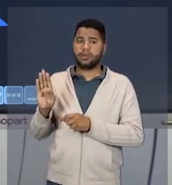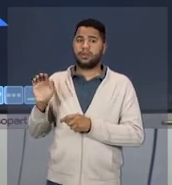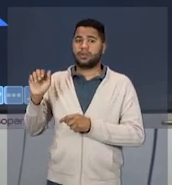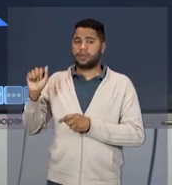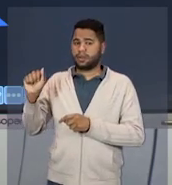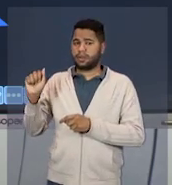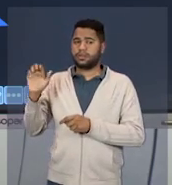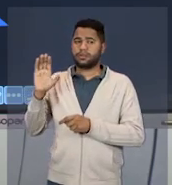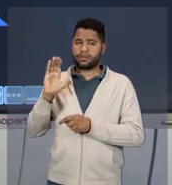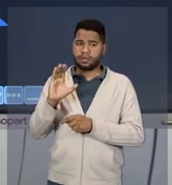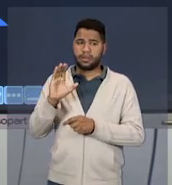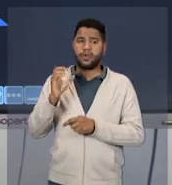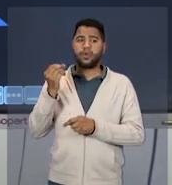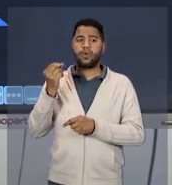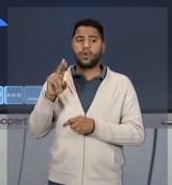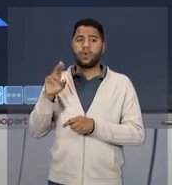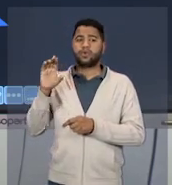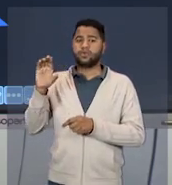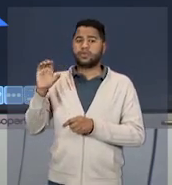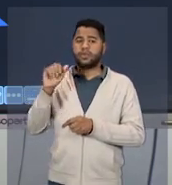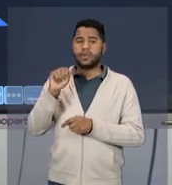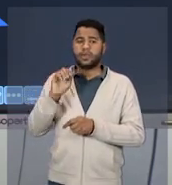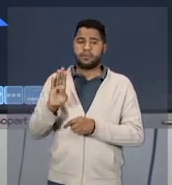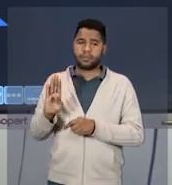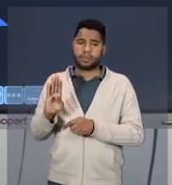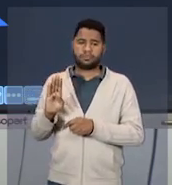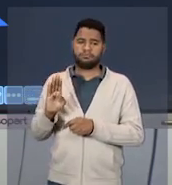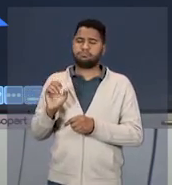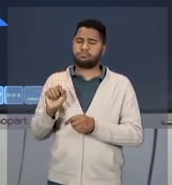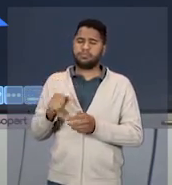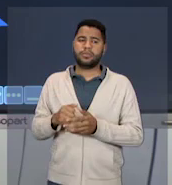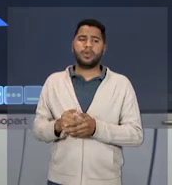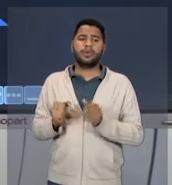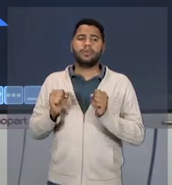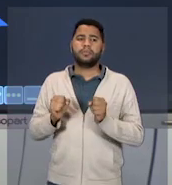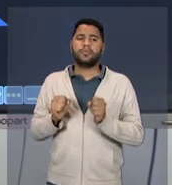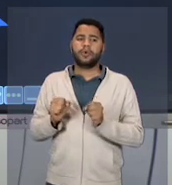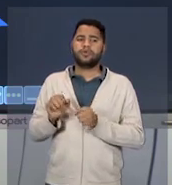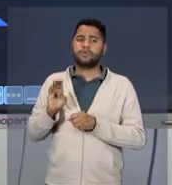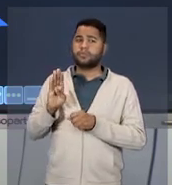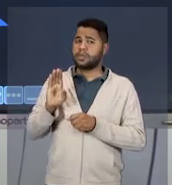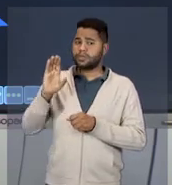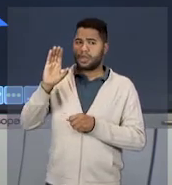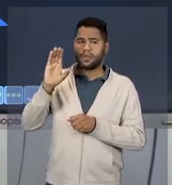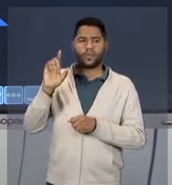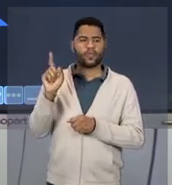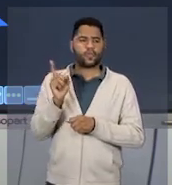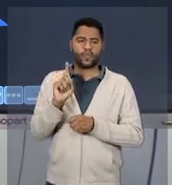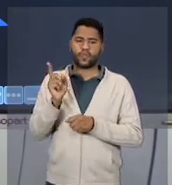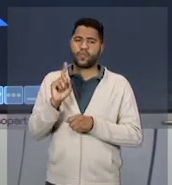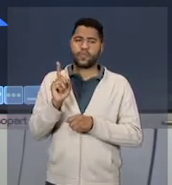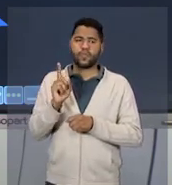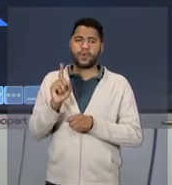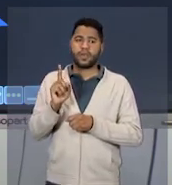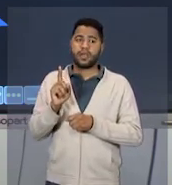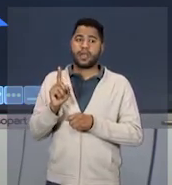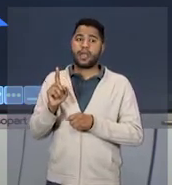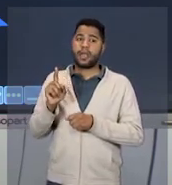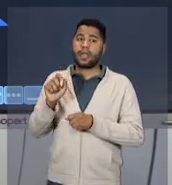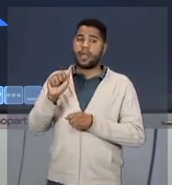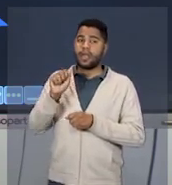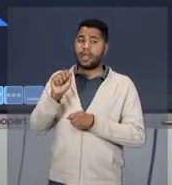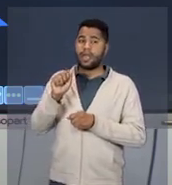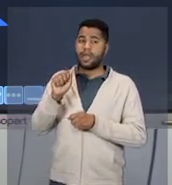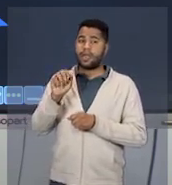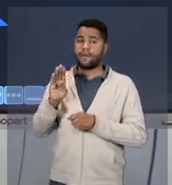BAC ou CAB. Ah, eu posso colocar ABC? Não, porque ABC